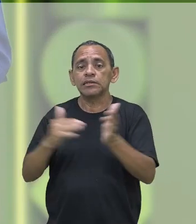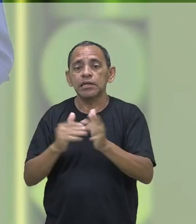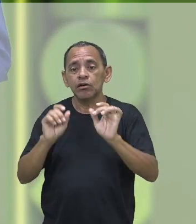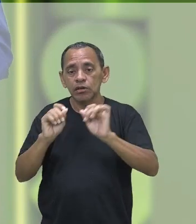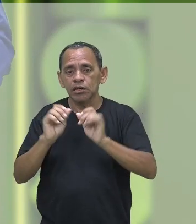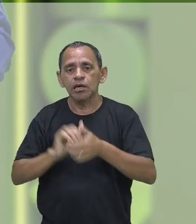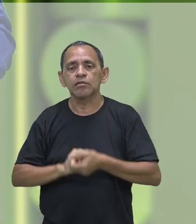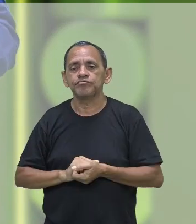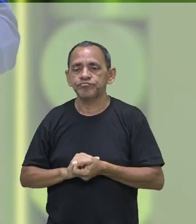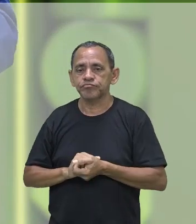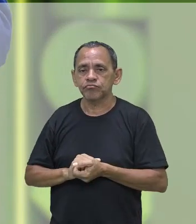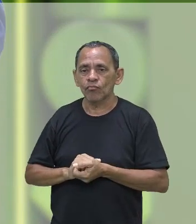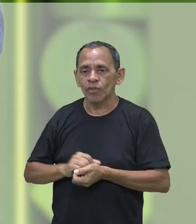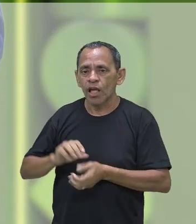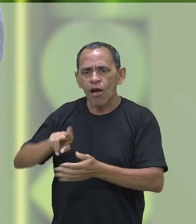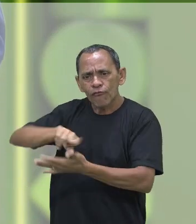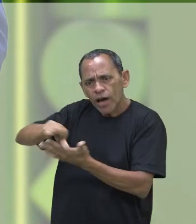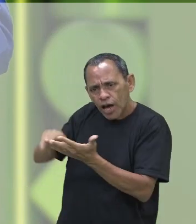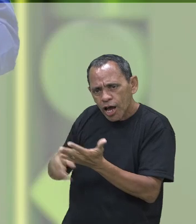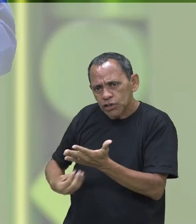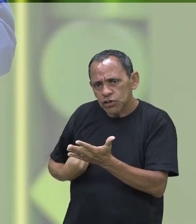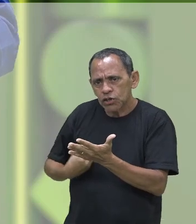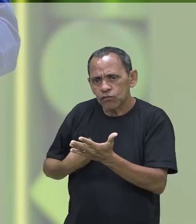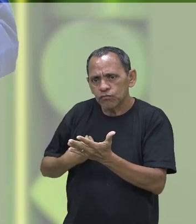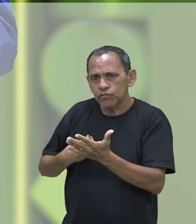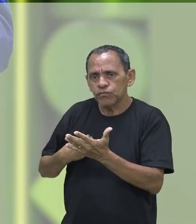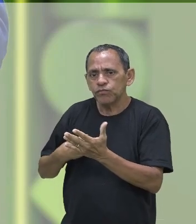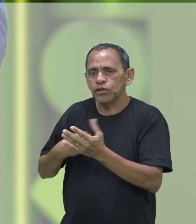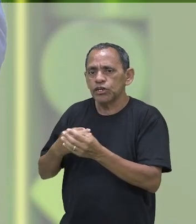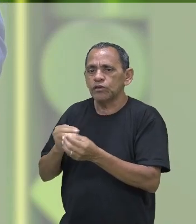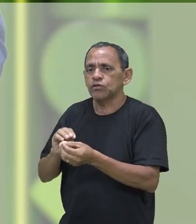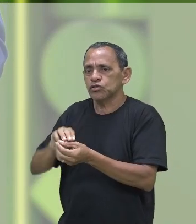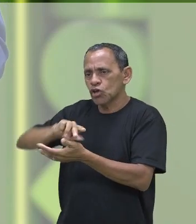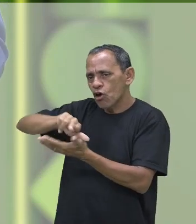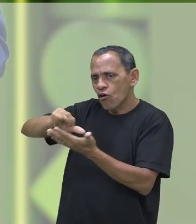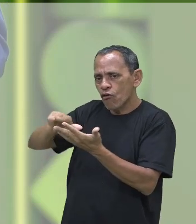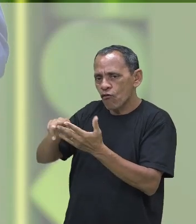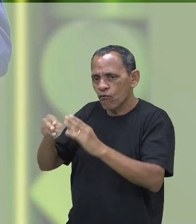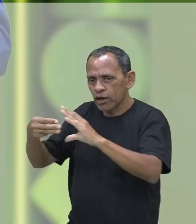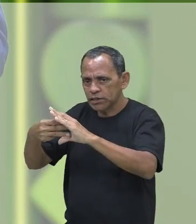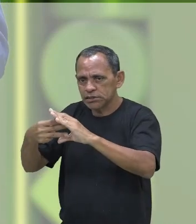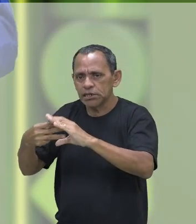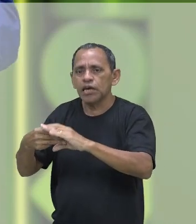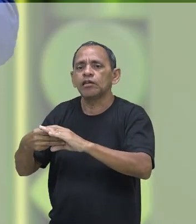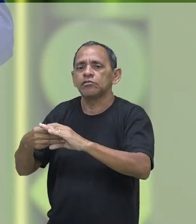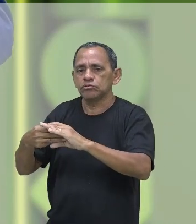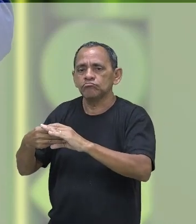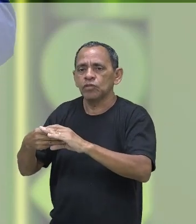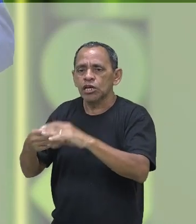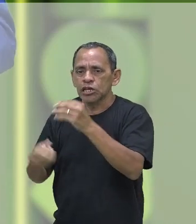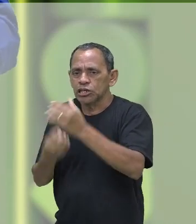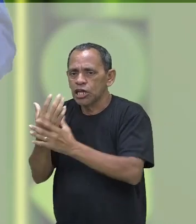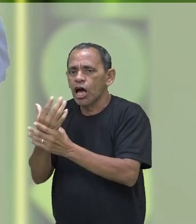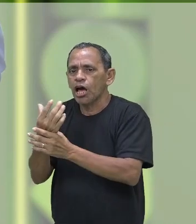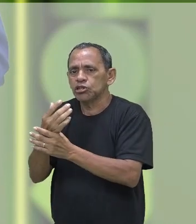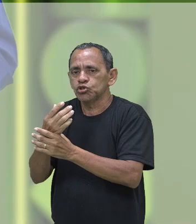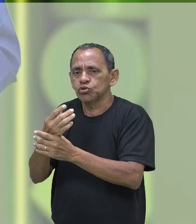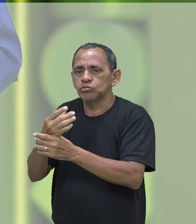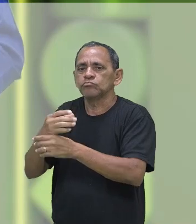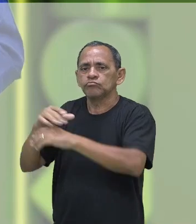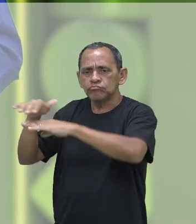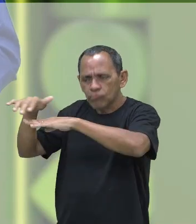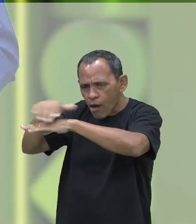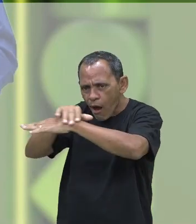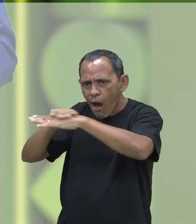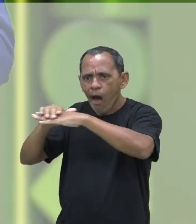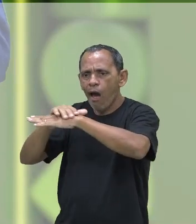vivos pluricelulares, que são formados por tecidos, né? E cada célula vai possuir